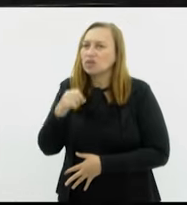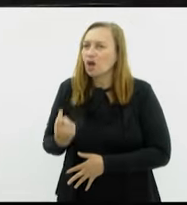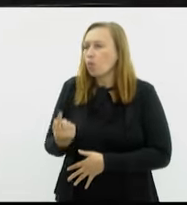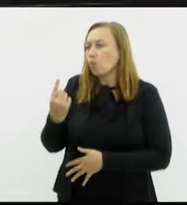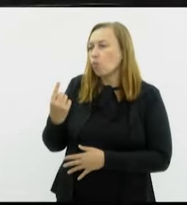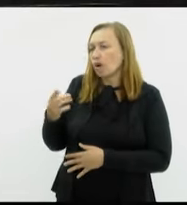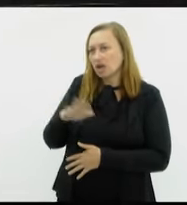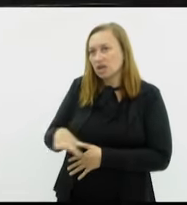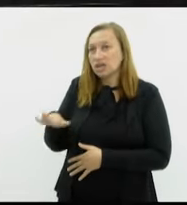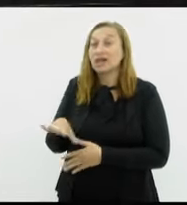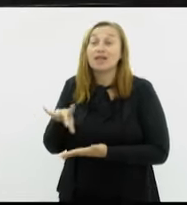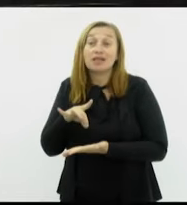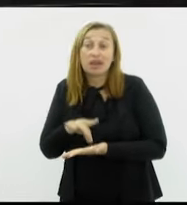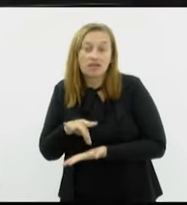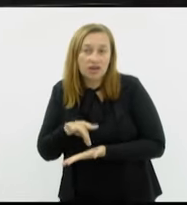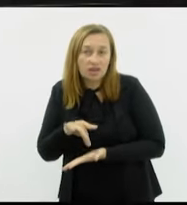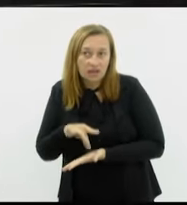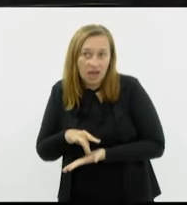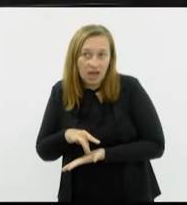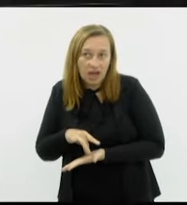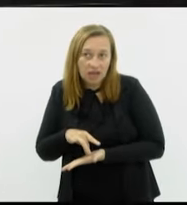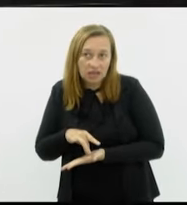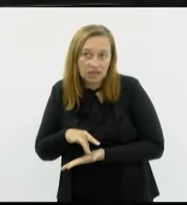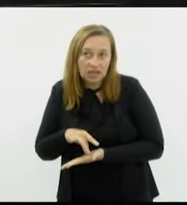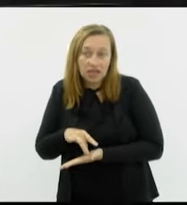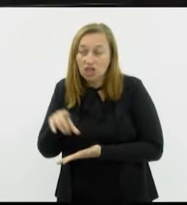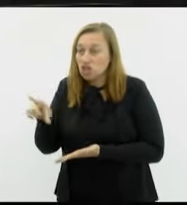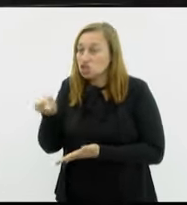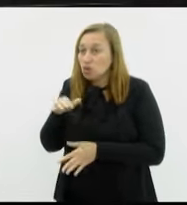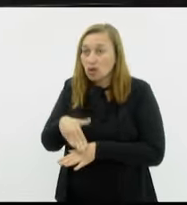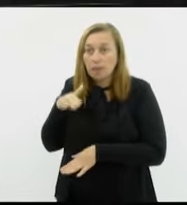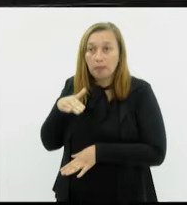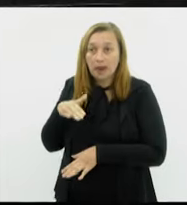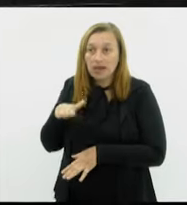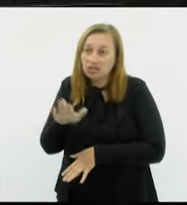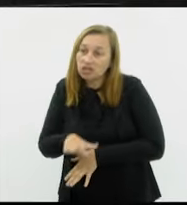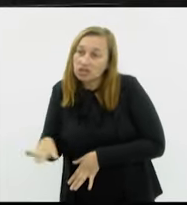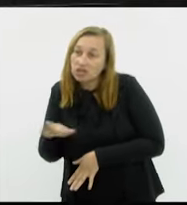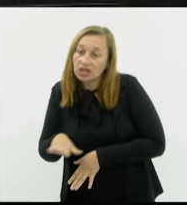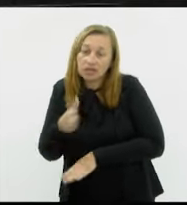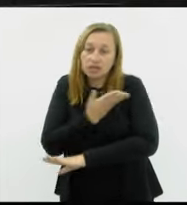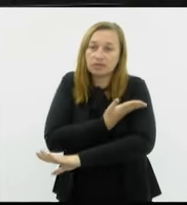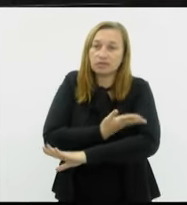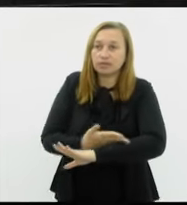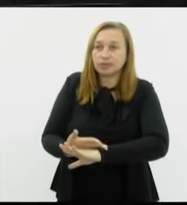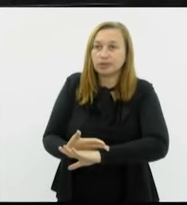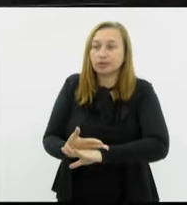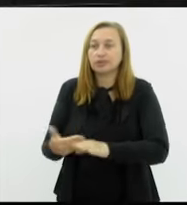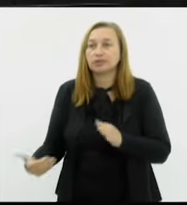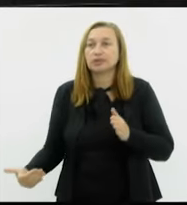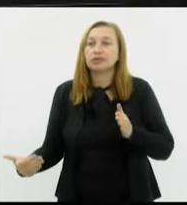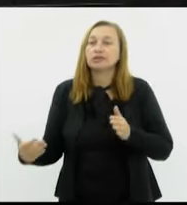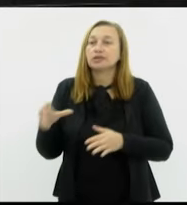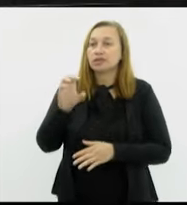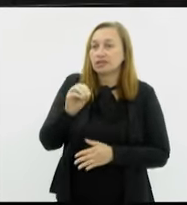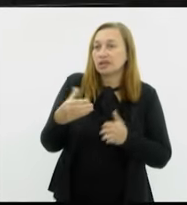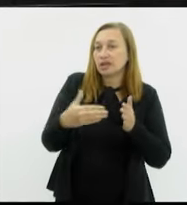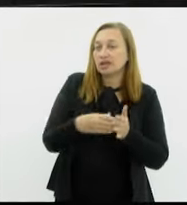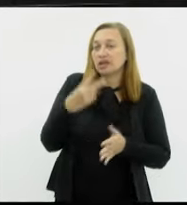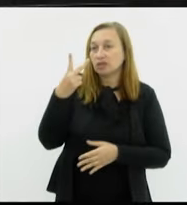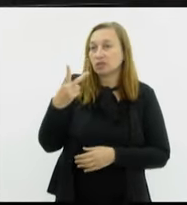criança, na verdade, a preferência recai exatamente sobre crianças brancas de 0 a 2 anos de